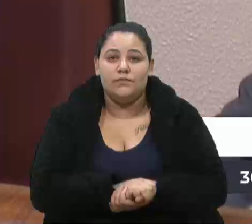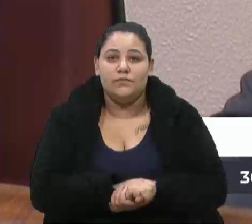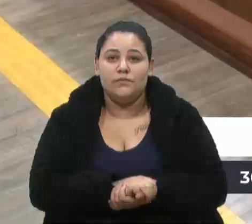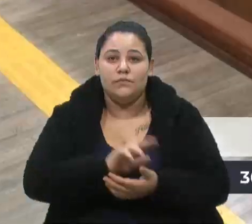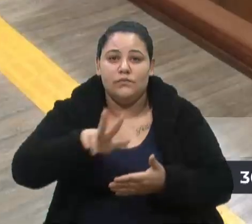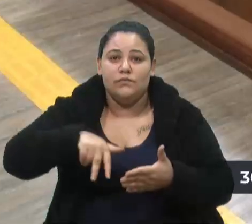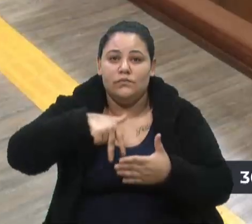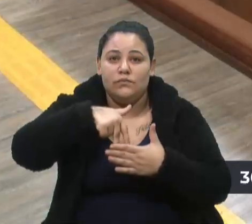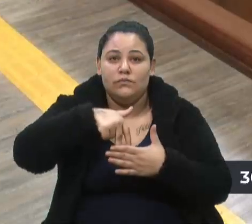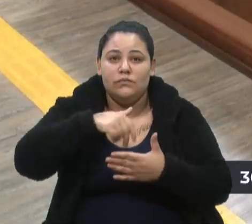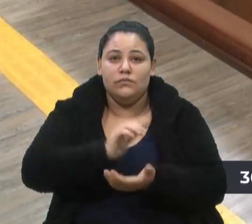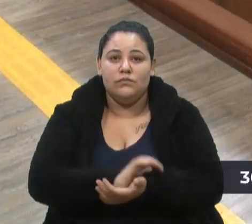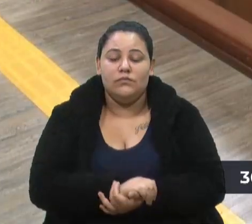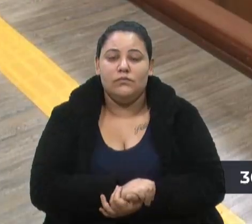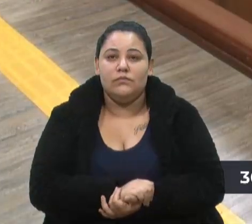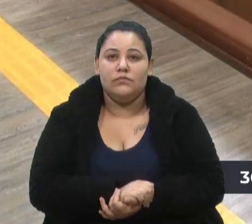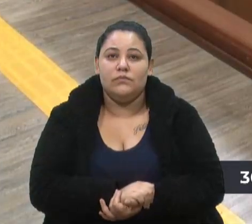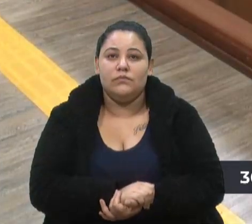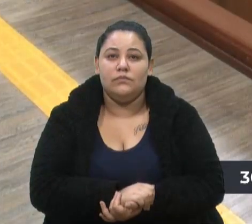na Tribuna